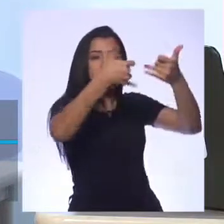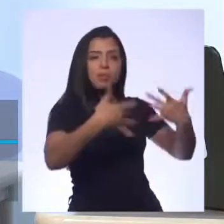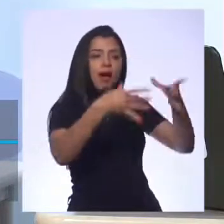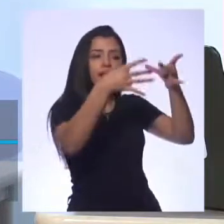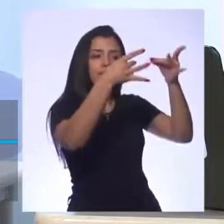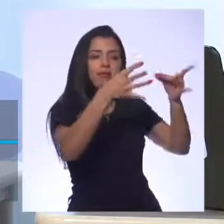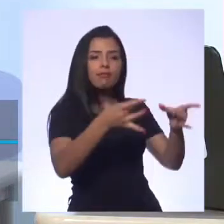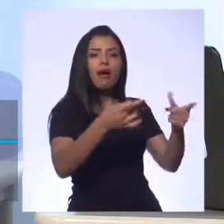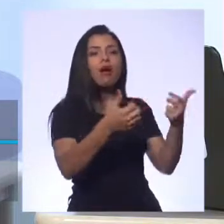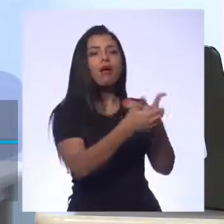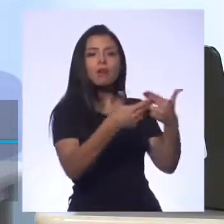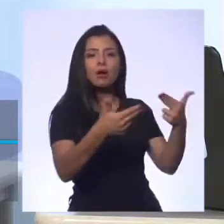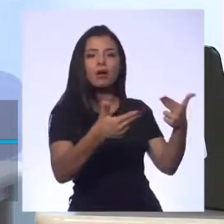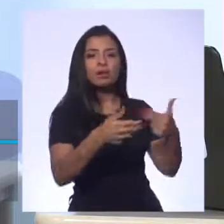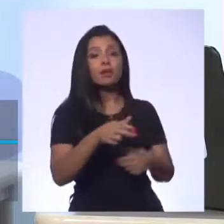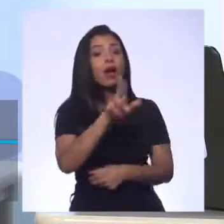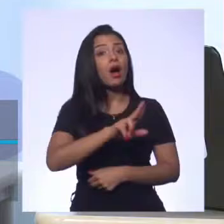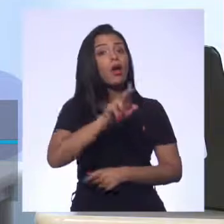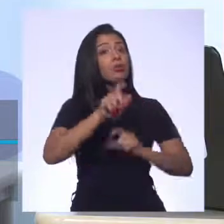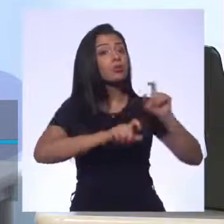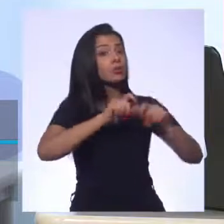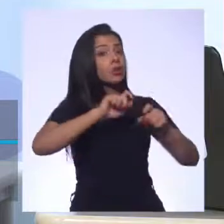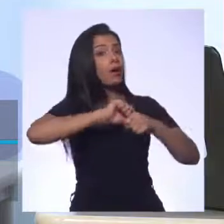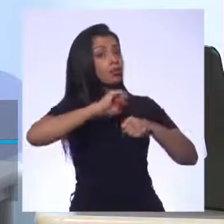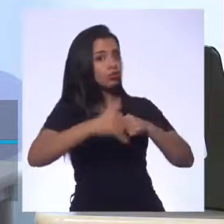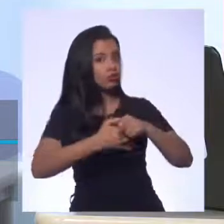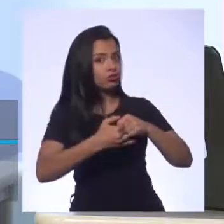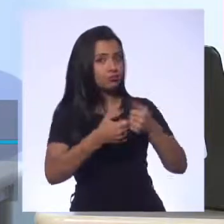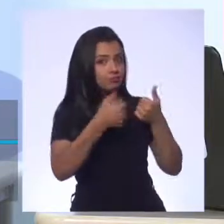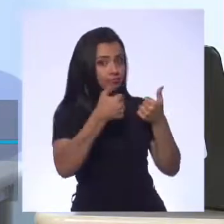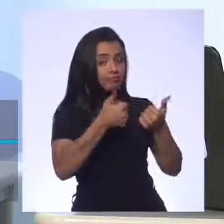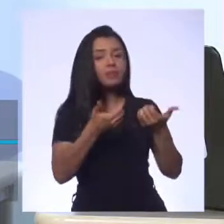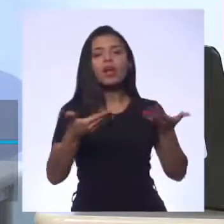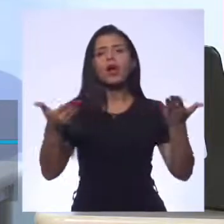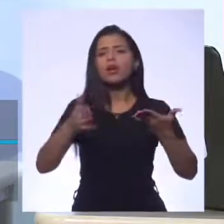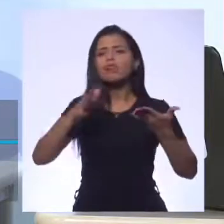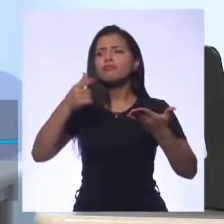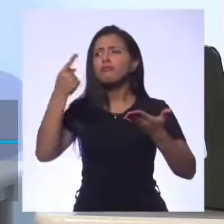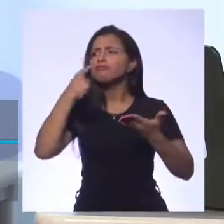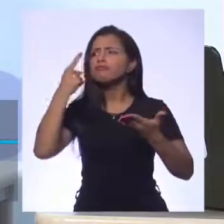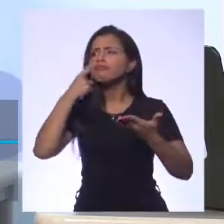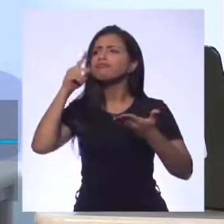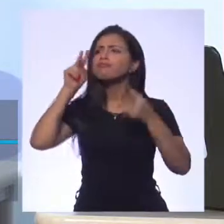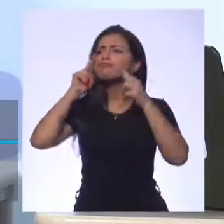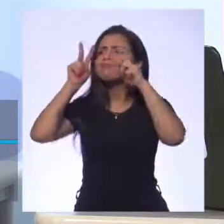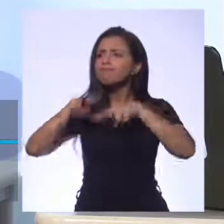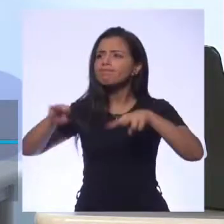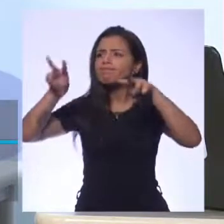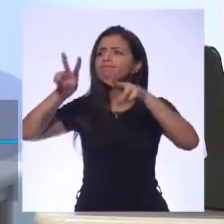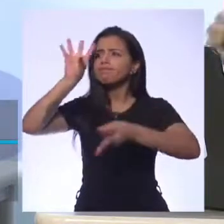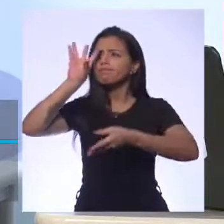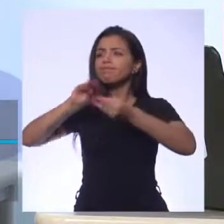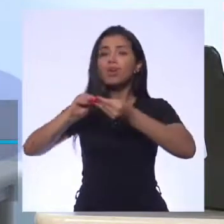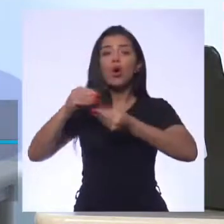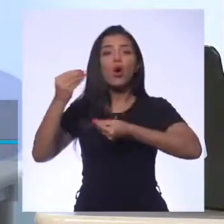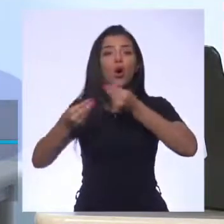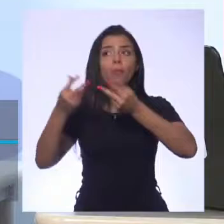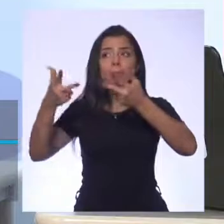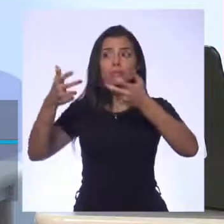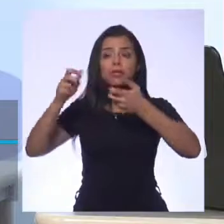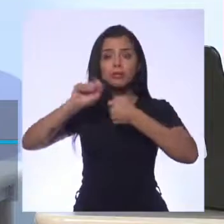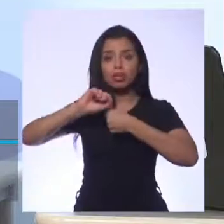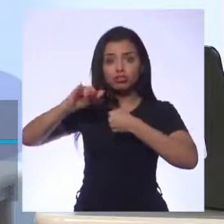estou utilizando os adjetivos. Agora que nós já vimos ali como que observamos os adjetivos, vamos para